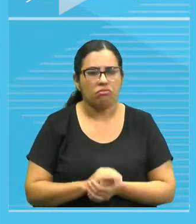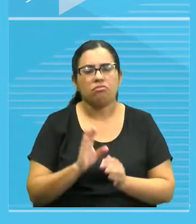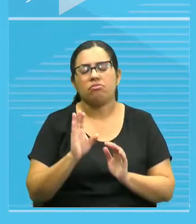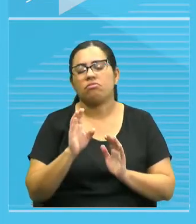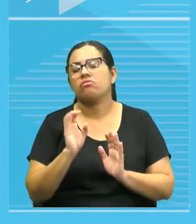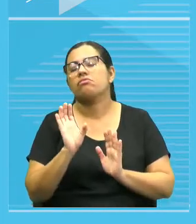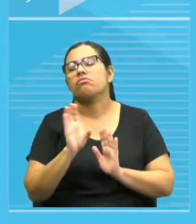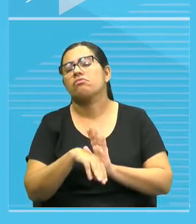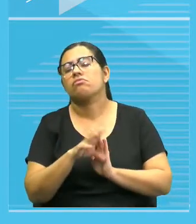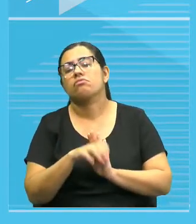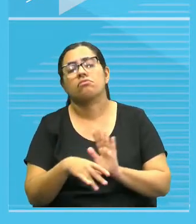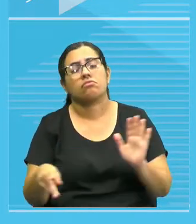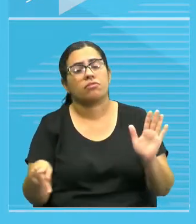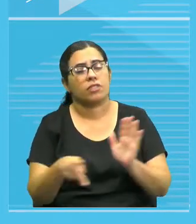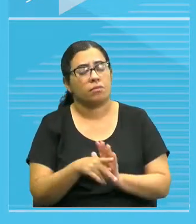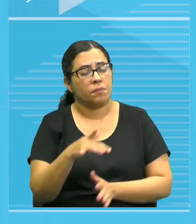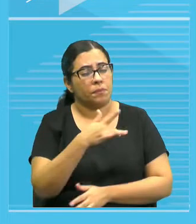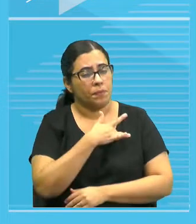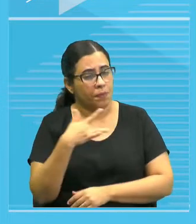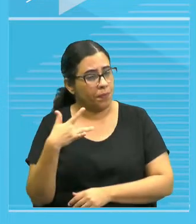saúde? É que